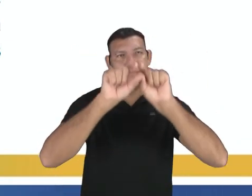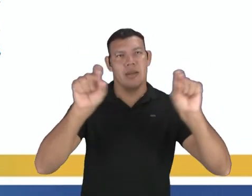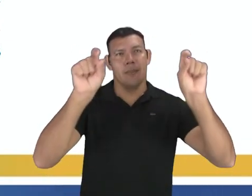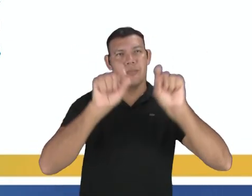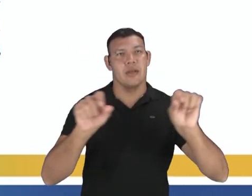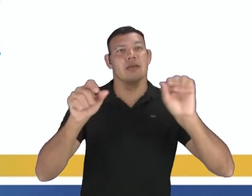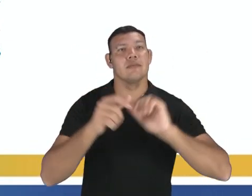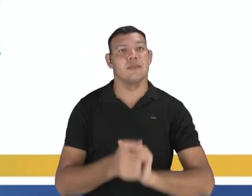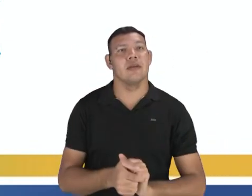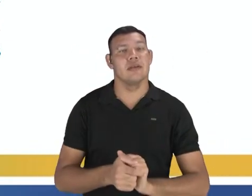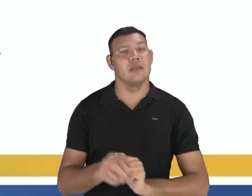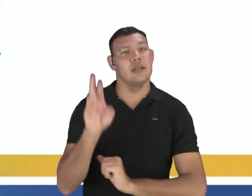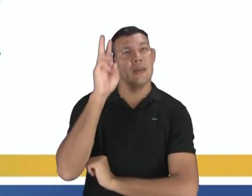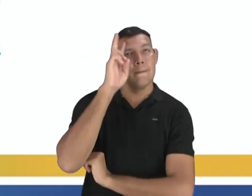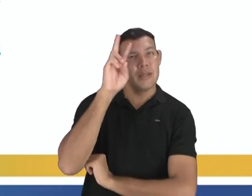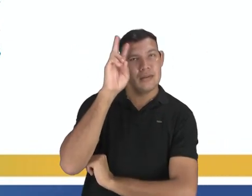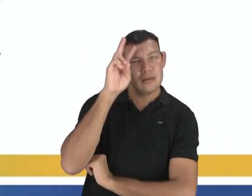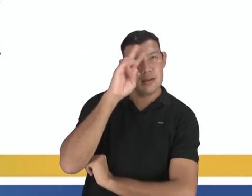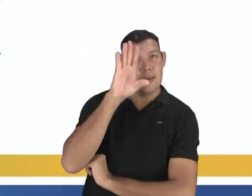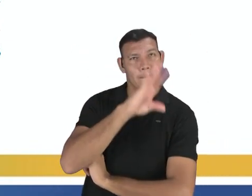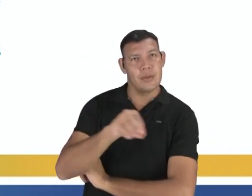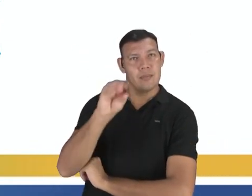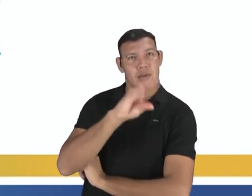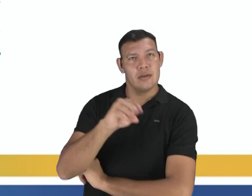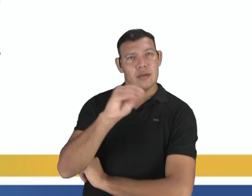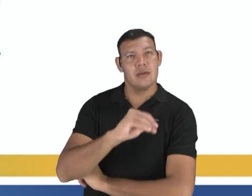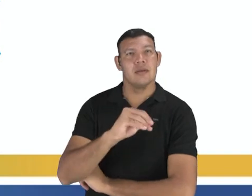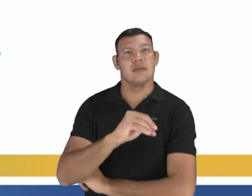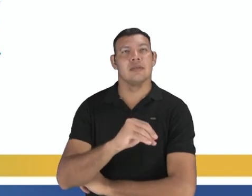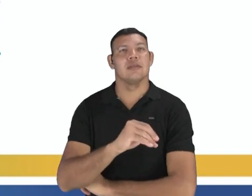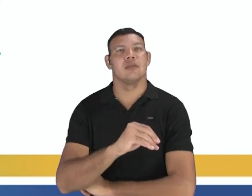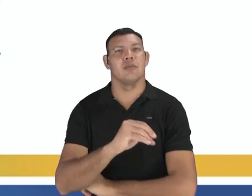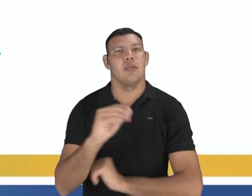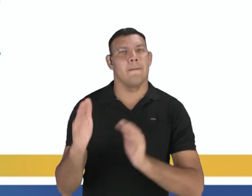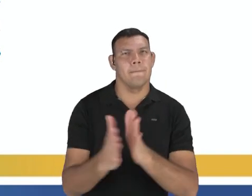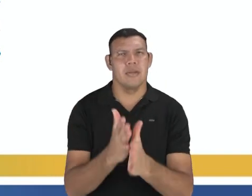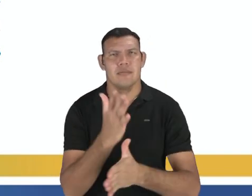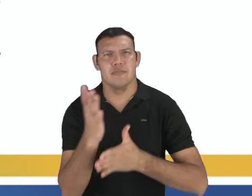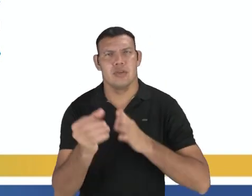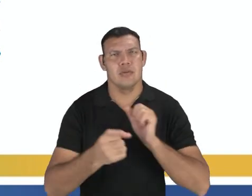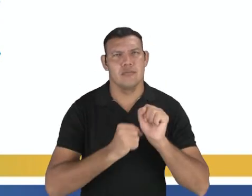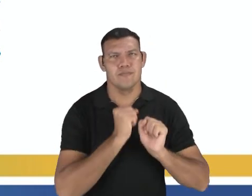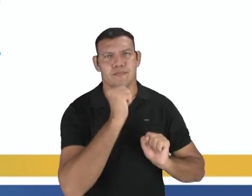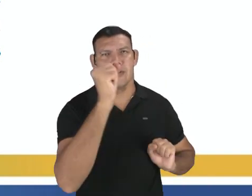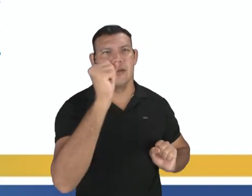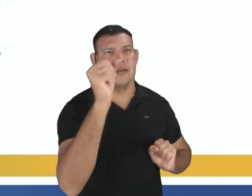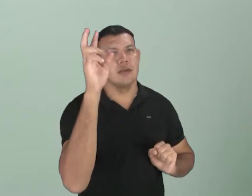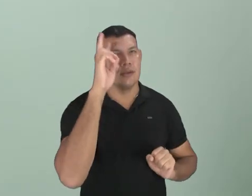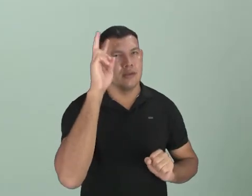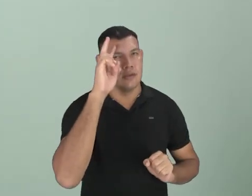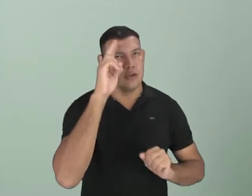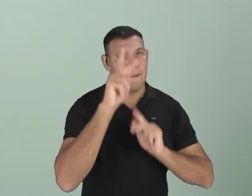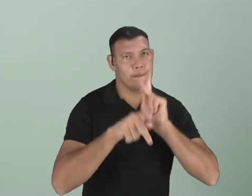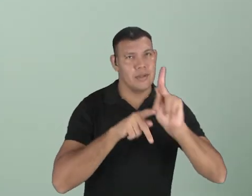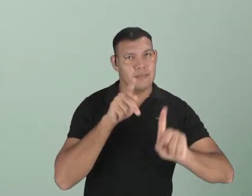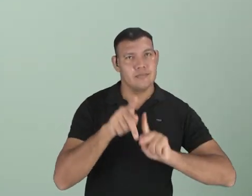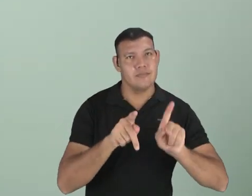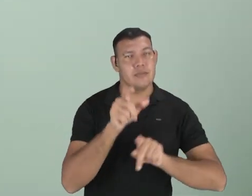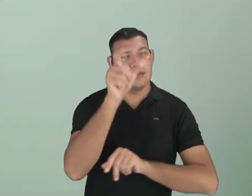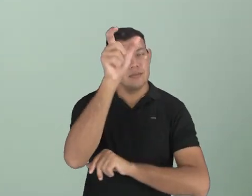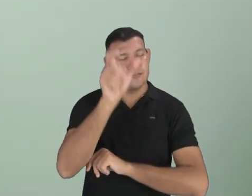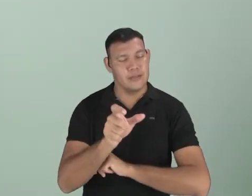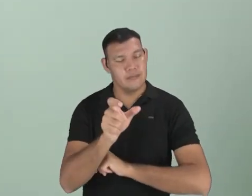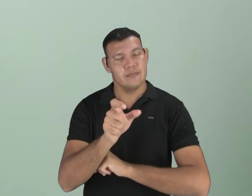sempre empregados no tempo pretérito. Qual? A resposta correta é a letra C,